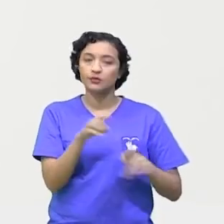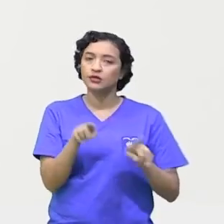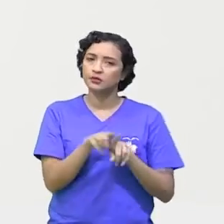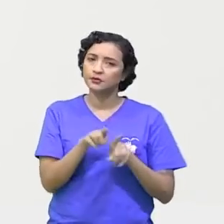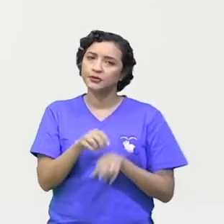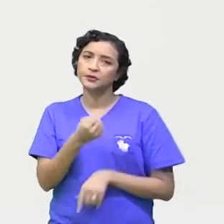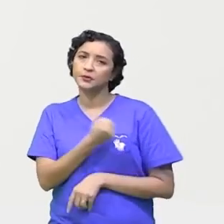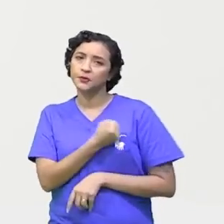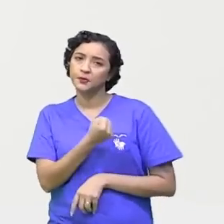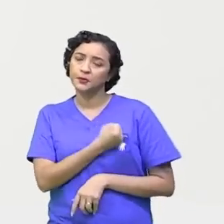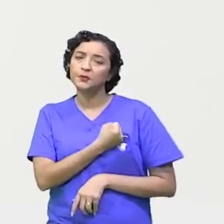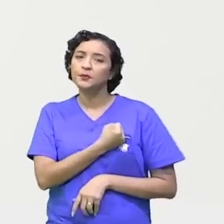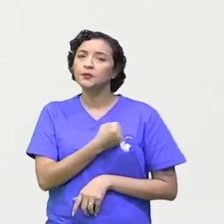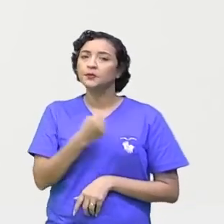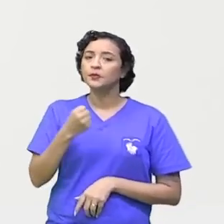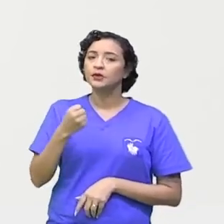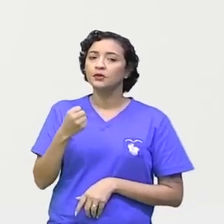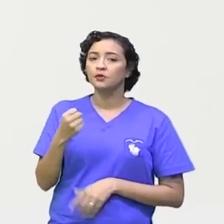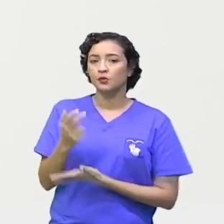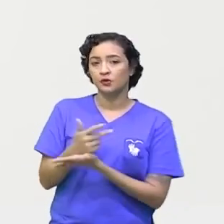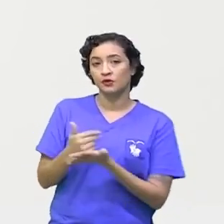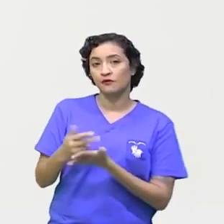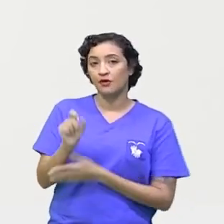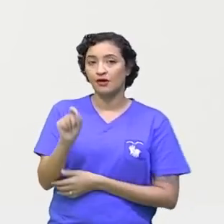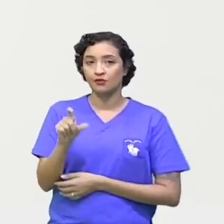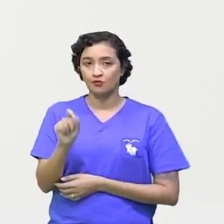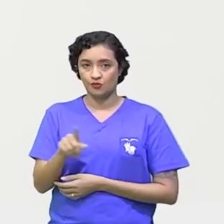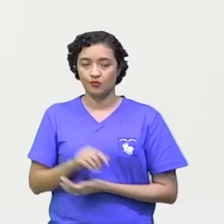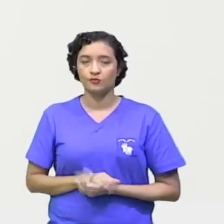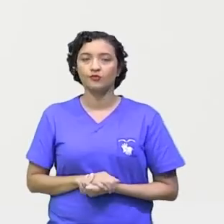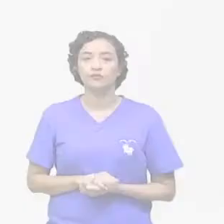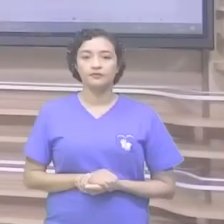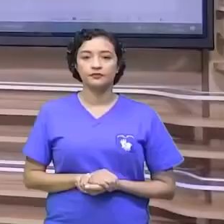Como proceder? De olho aqui comigo.